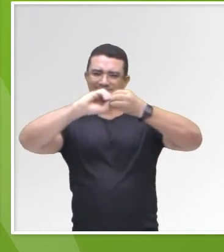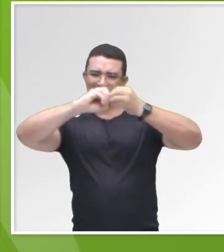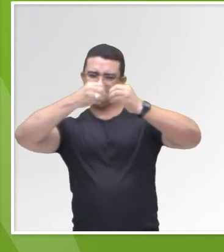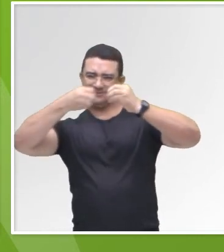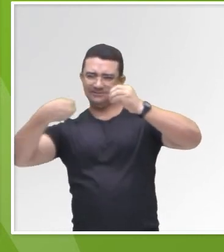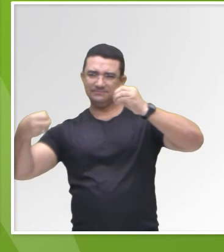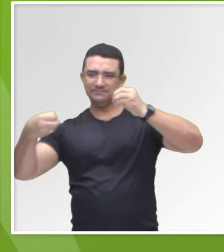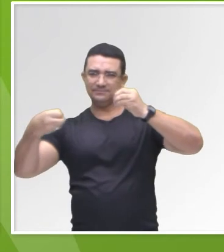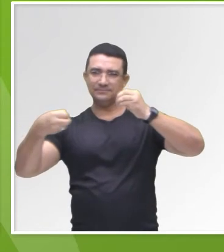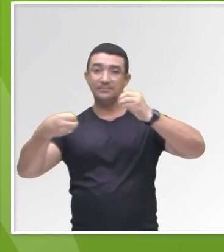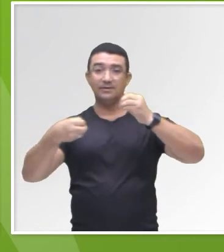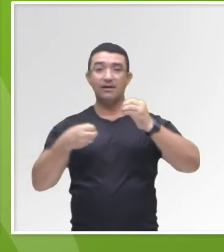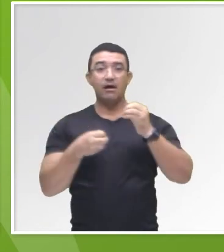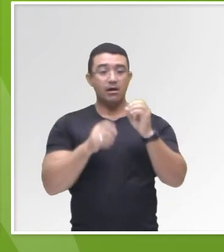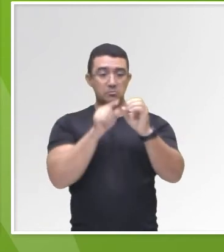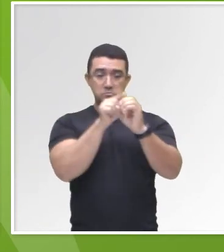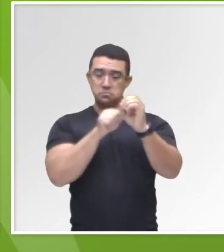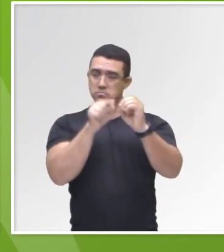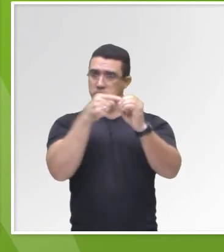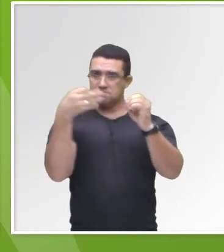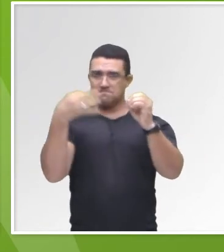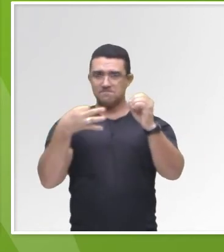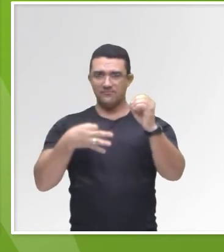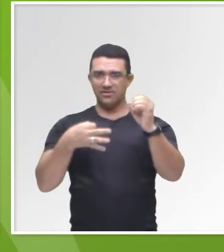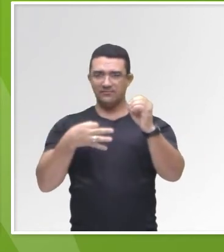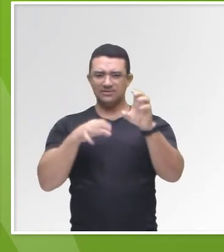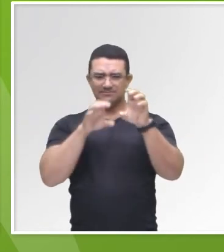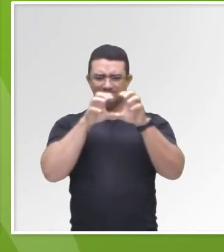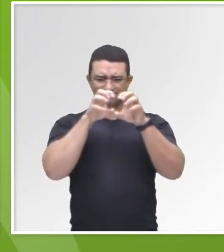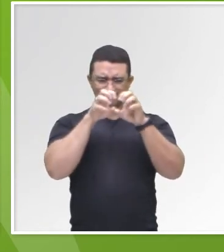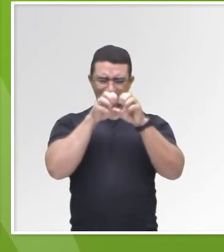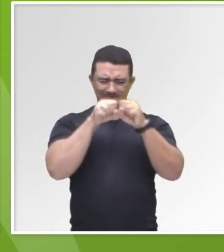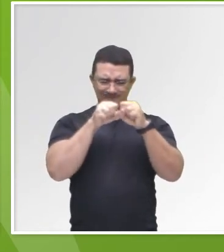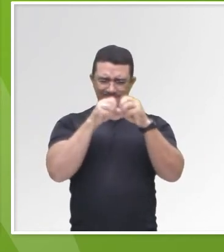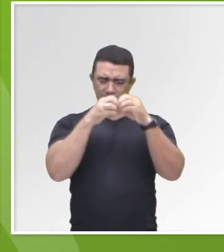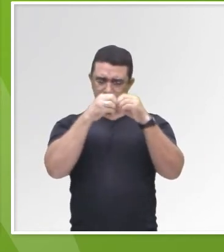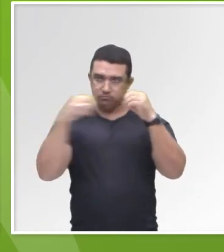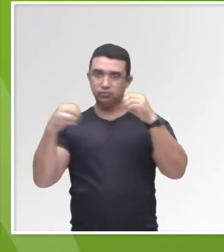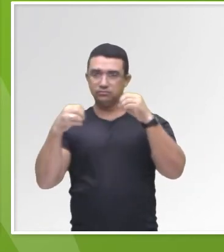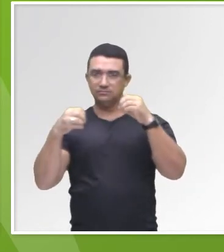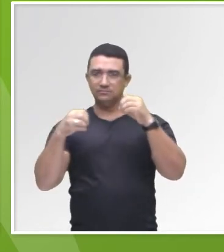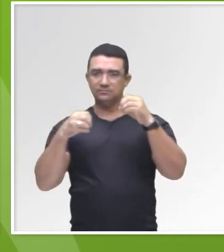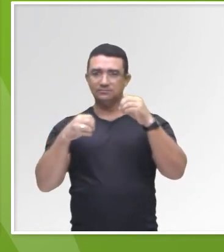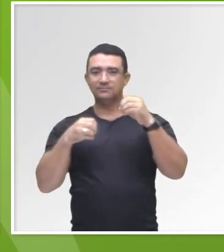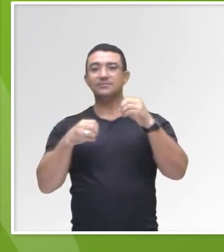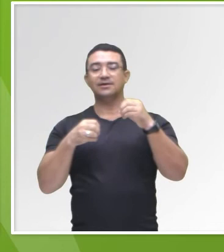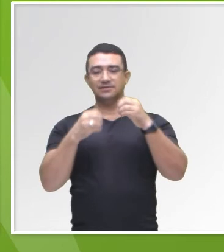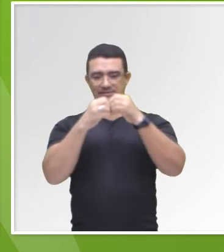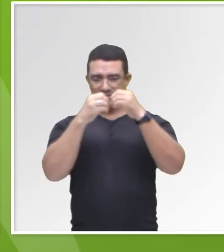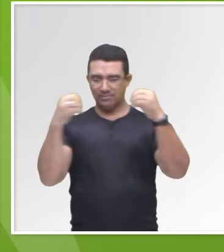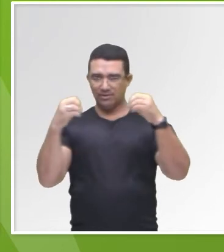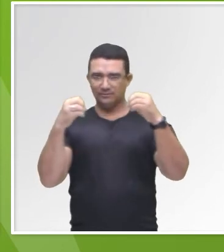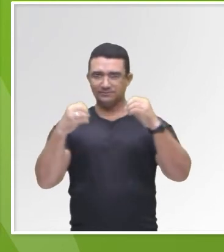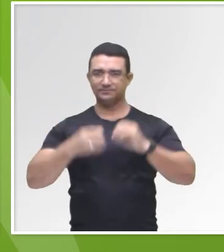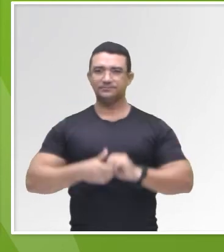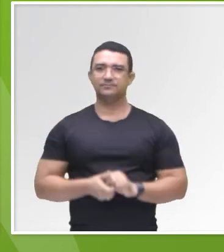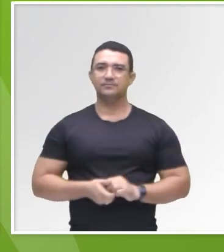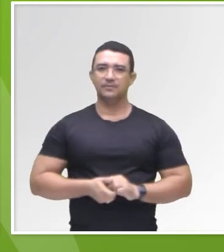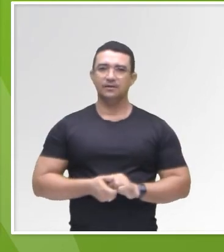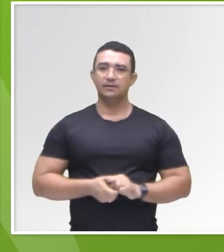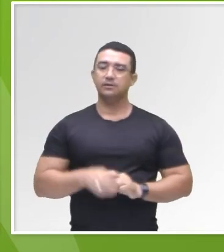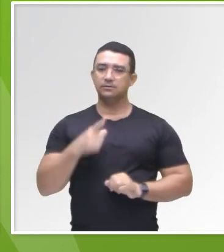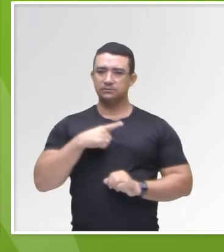célula, ela era bem redondinha, e aí você amassou, estrangulou ela bem no meio e separou bem aqui, ó. Então aqui a gente